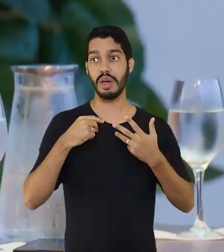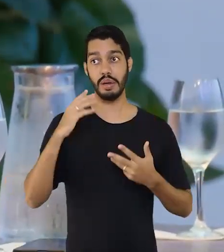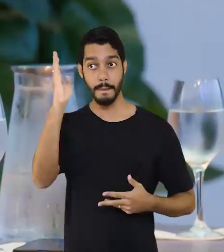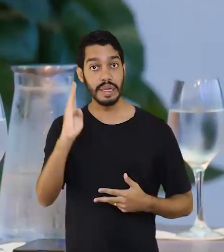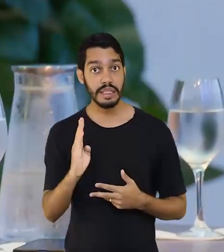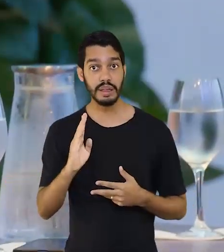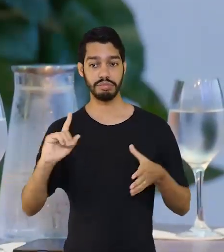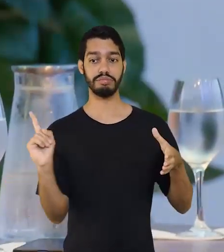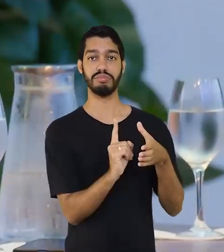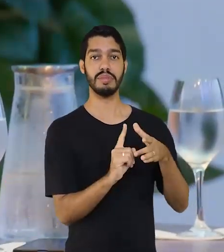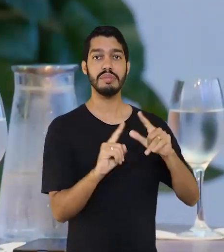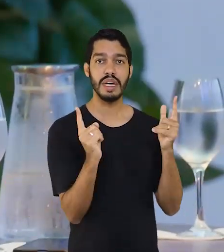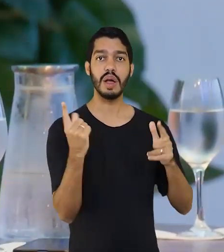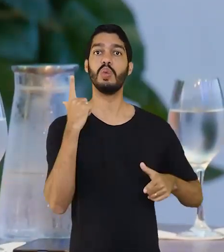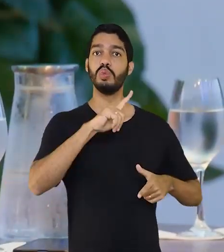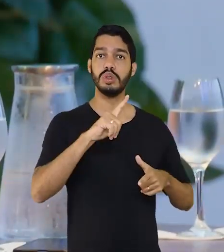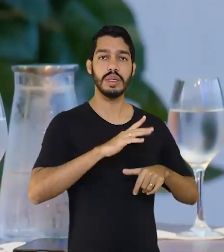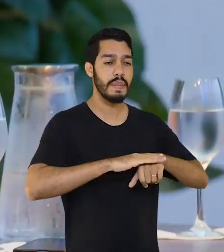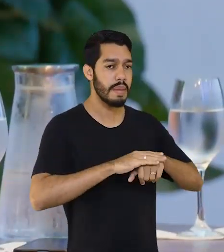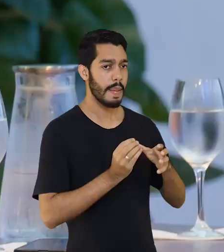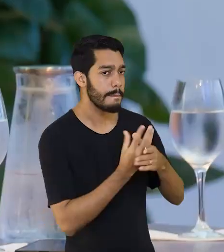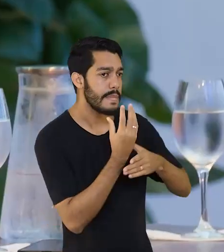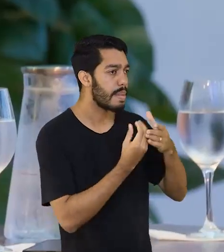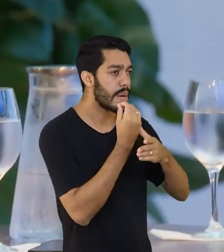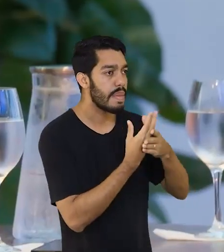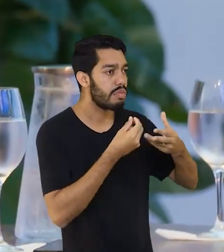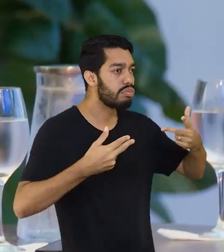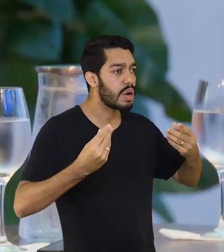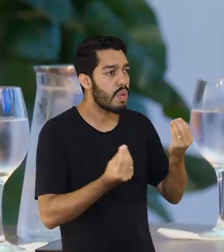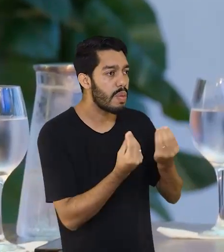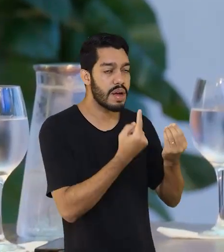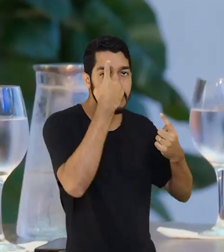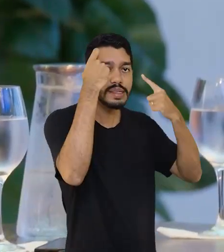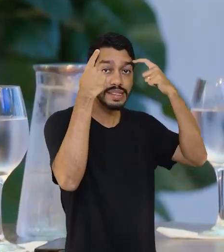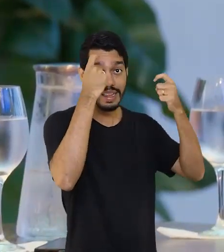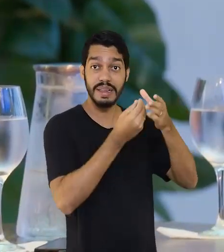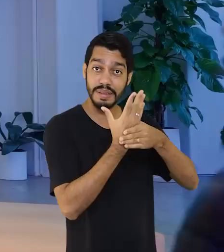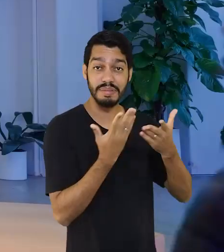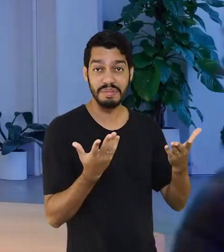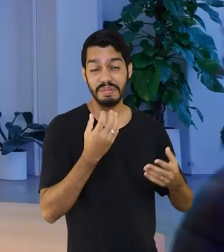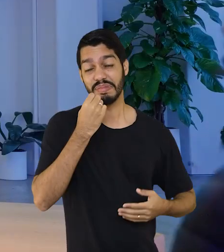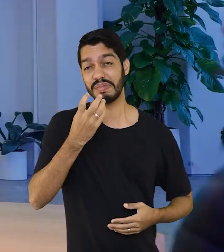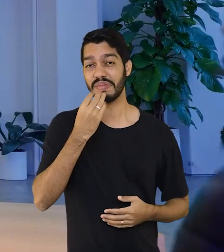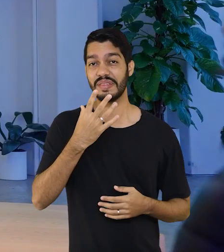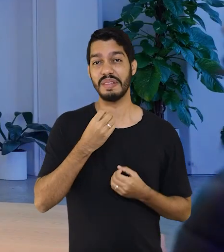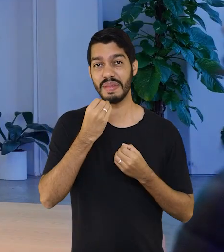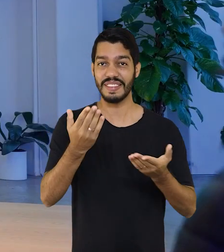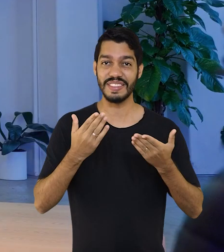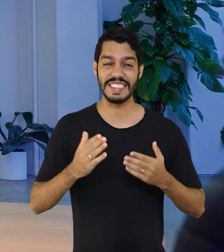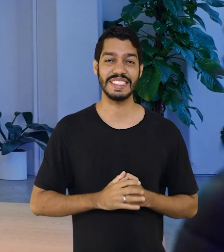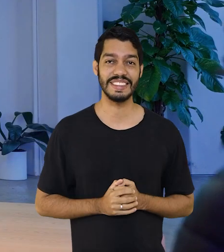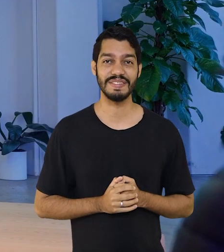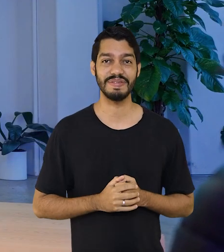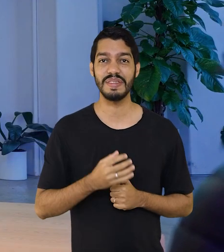você conseguiu sair da corporação e empreender, né, que é criar em si. Então, bem-vindo. Muito bom estar aqui com você. Muito